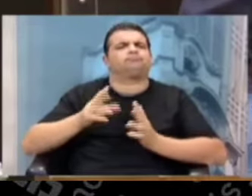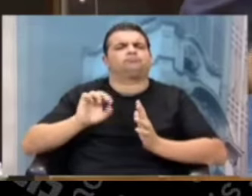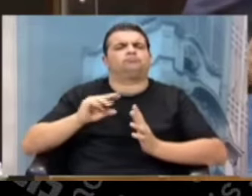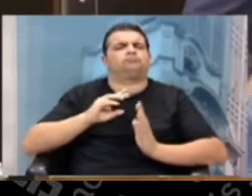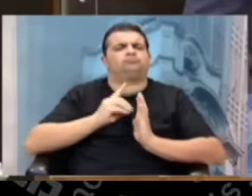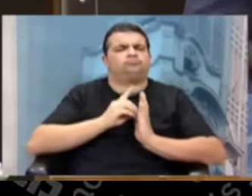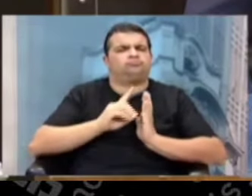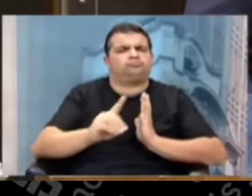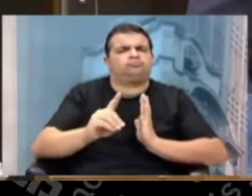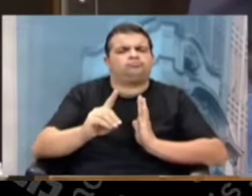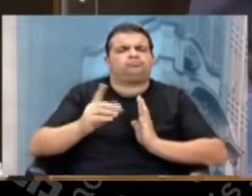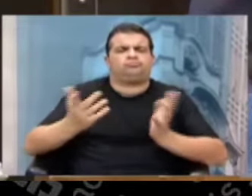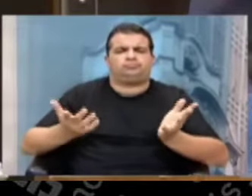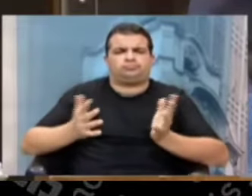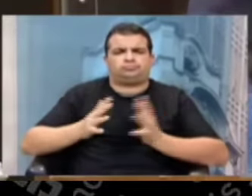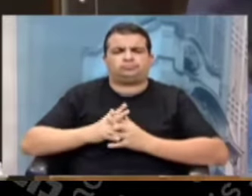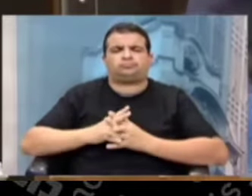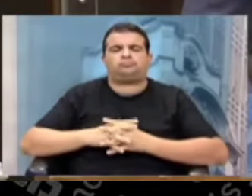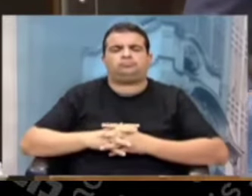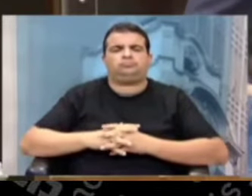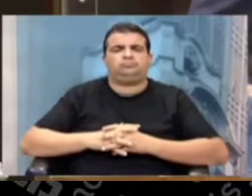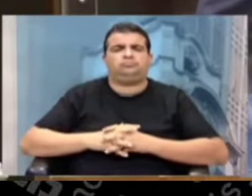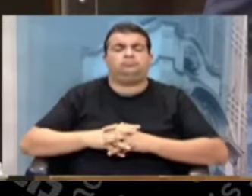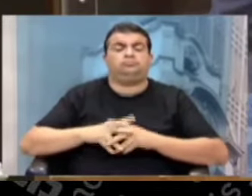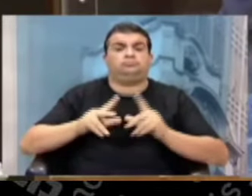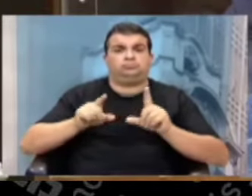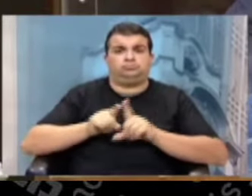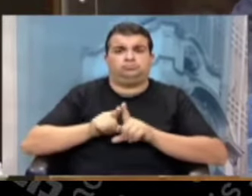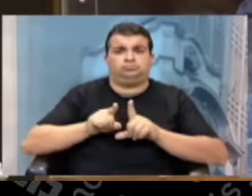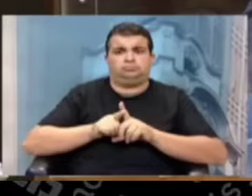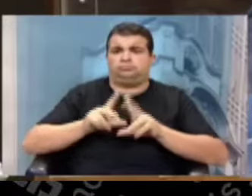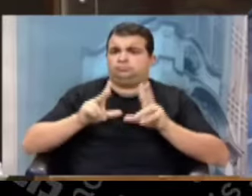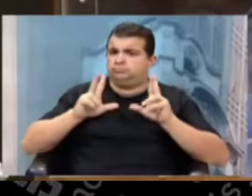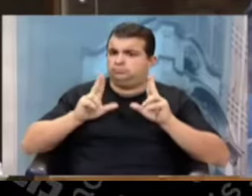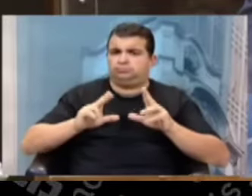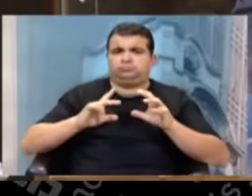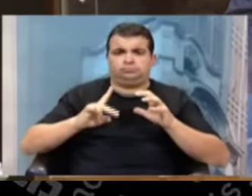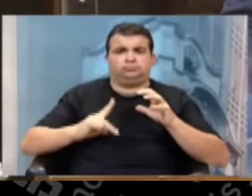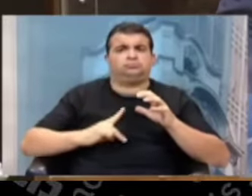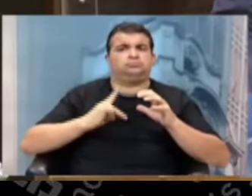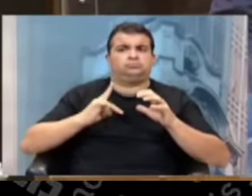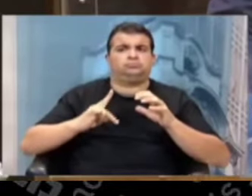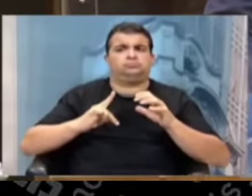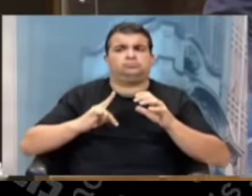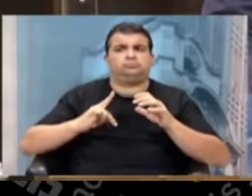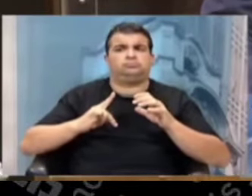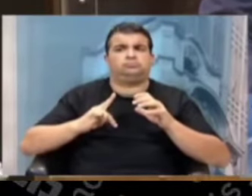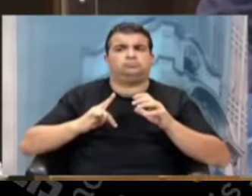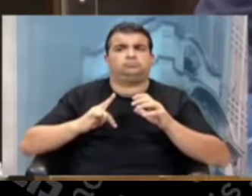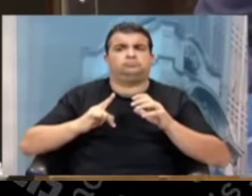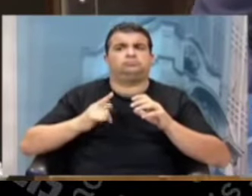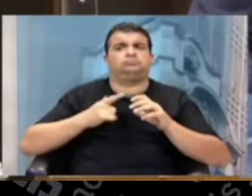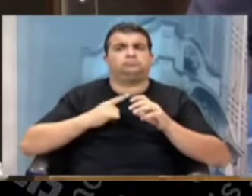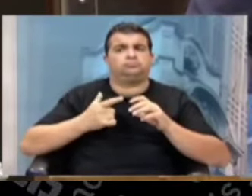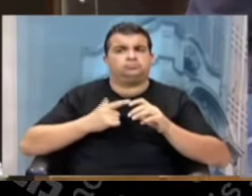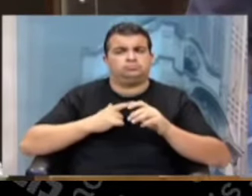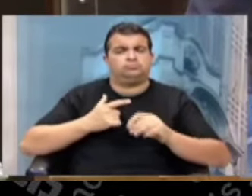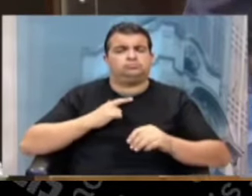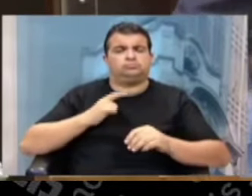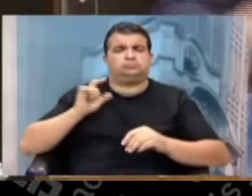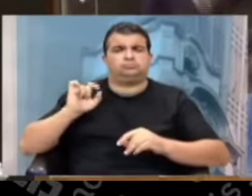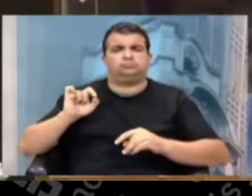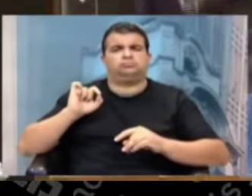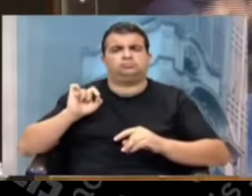Não por acaso, na mesma casa em que houve